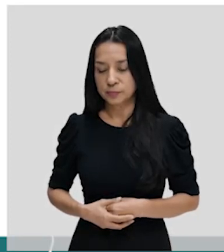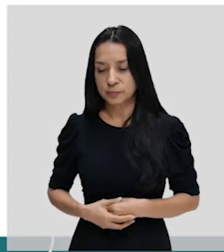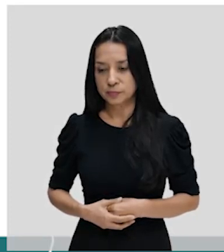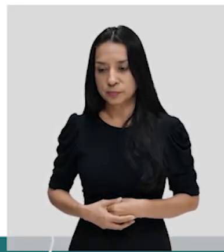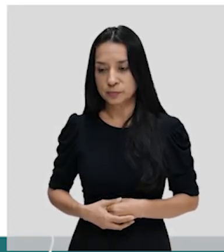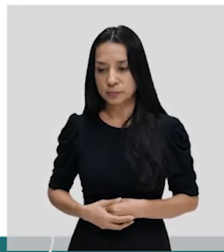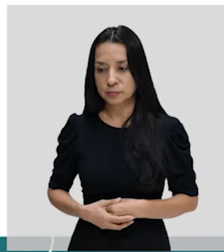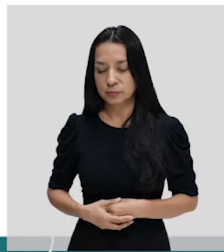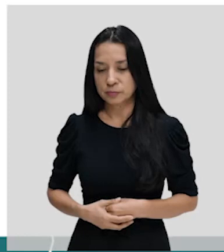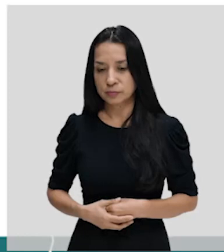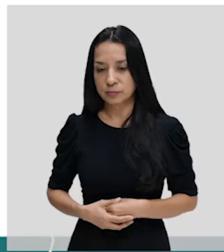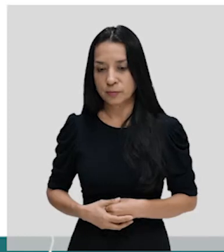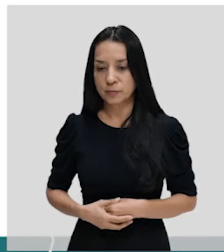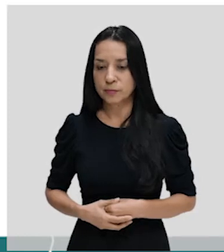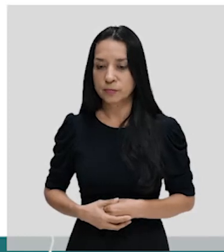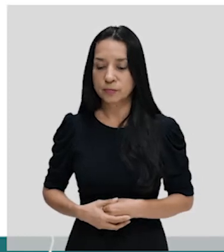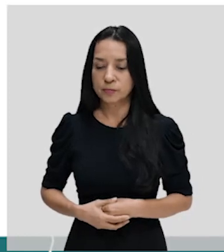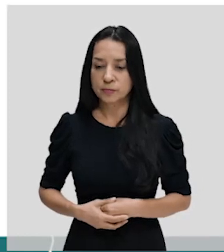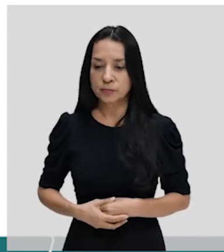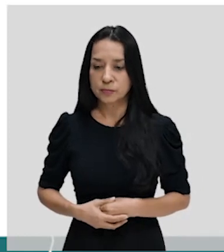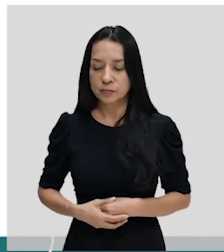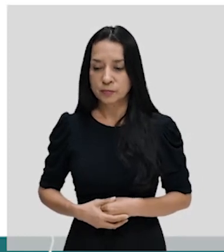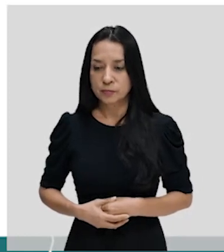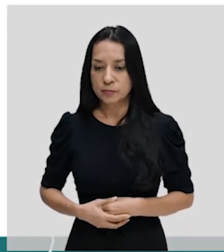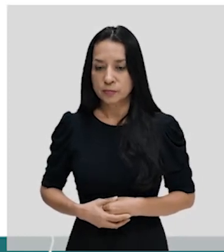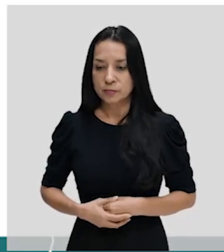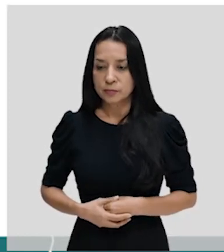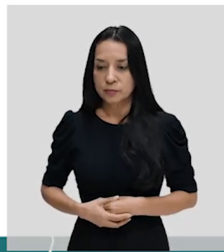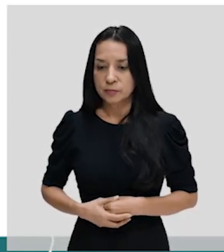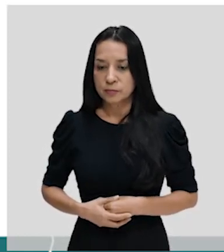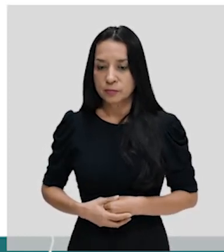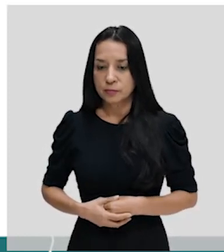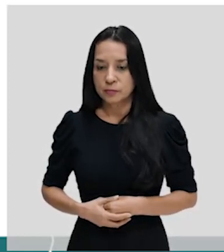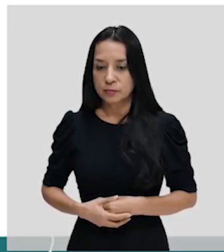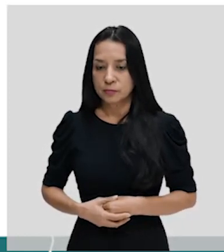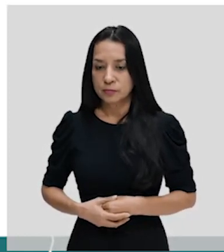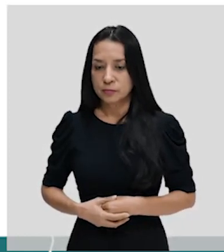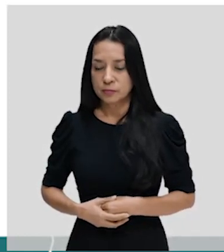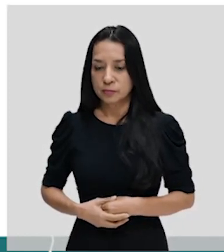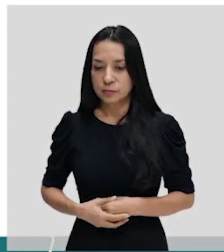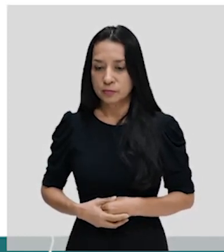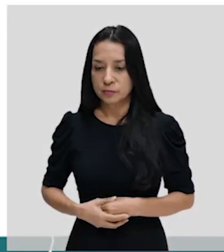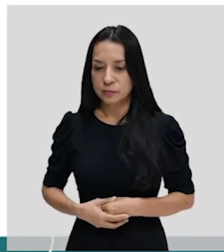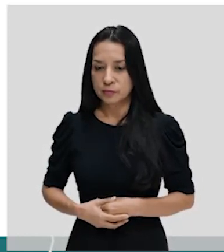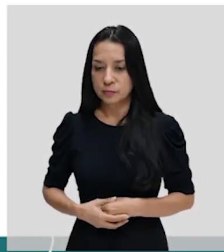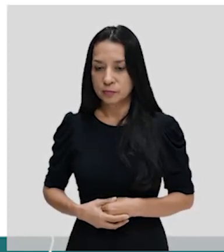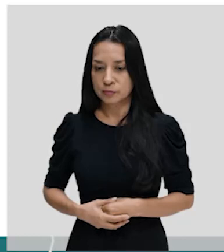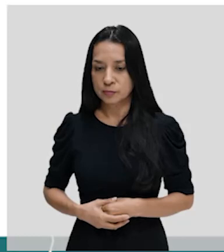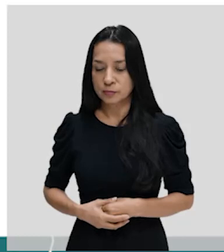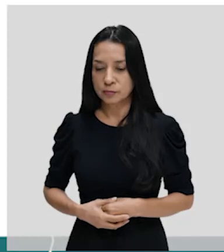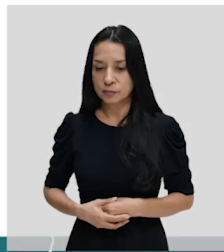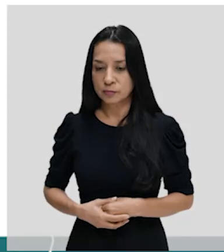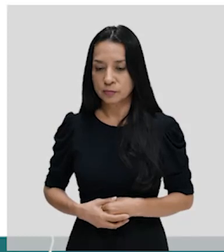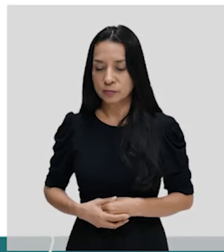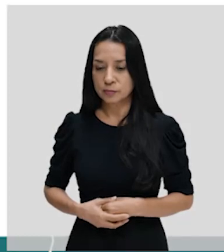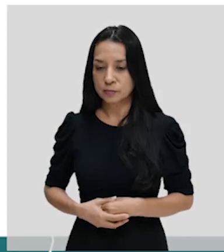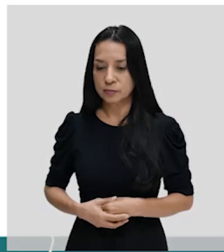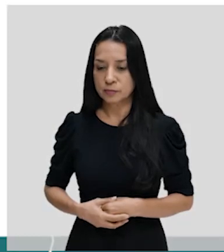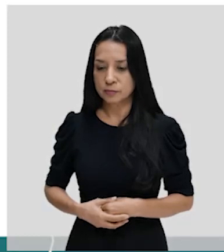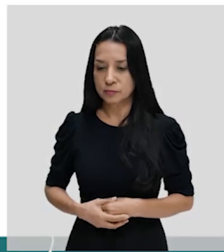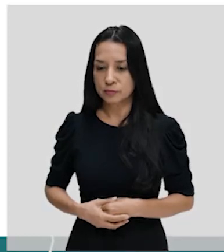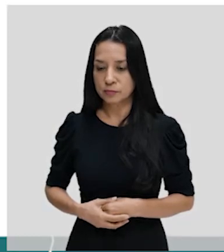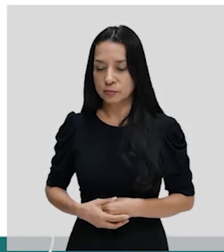otros son invariables. Nadie, alguien,